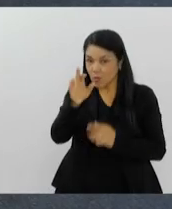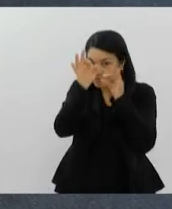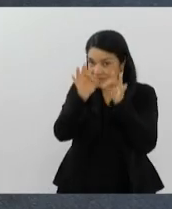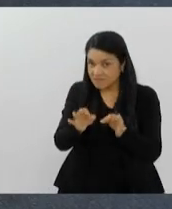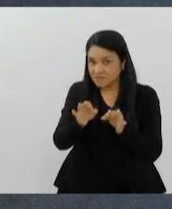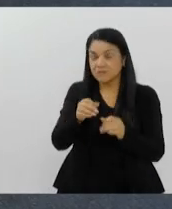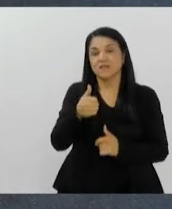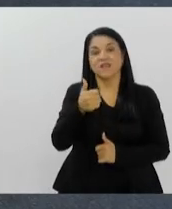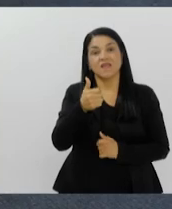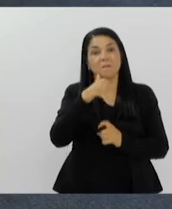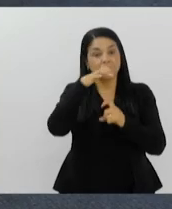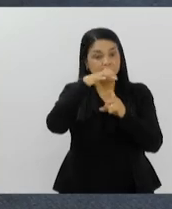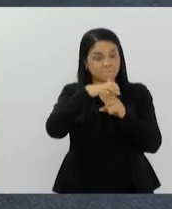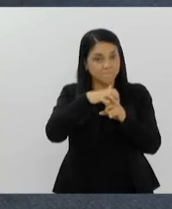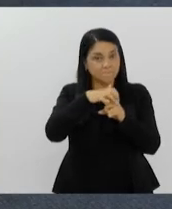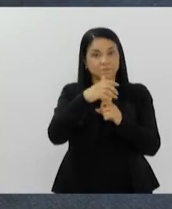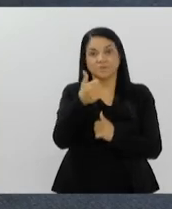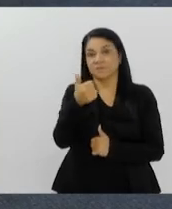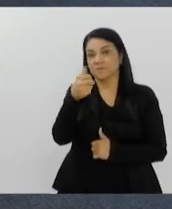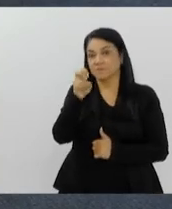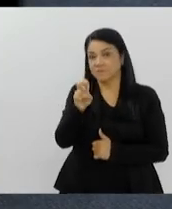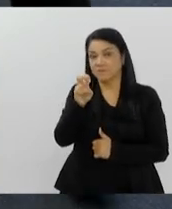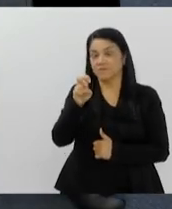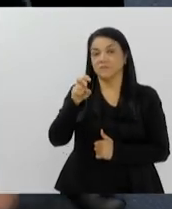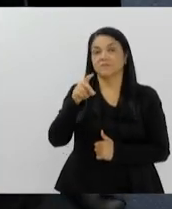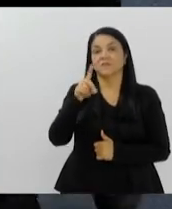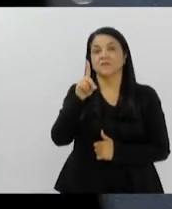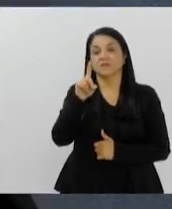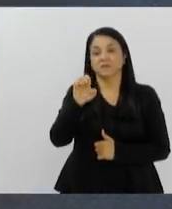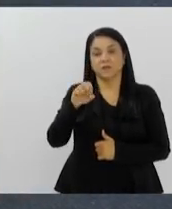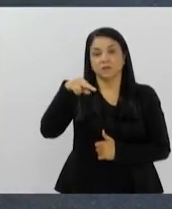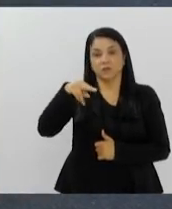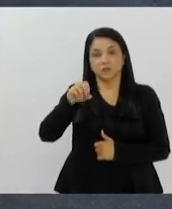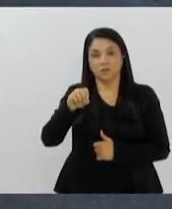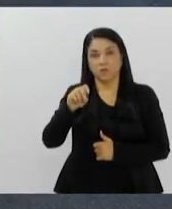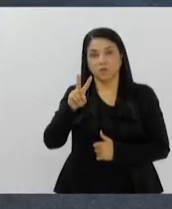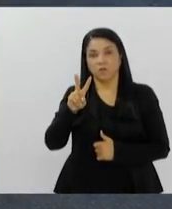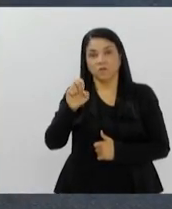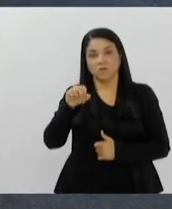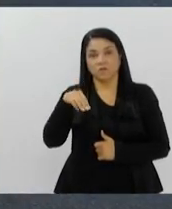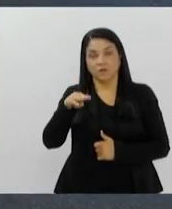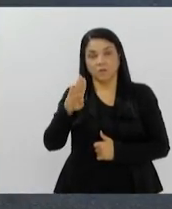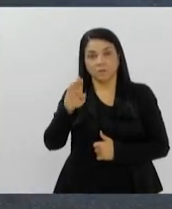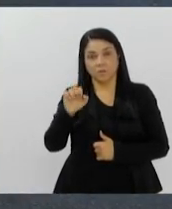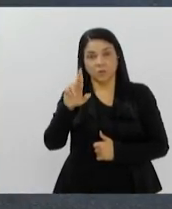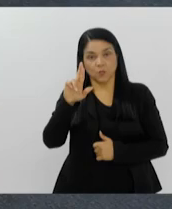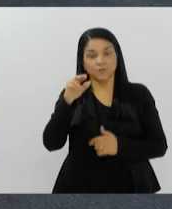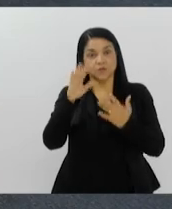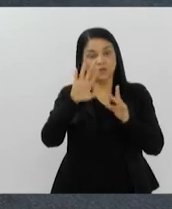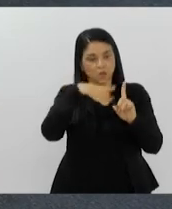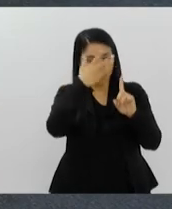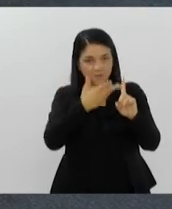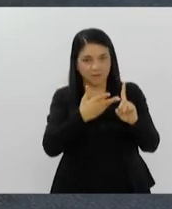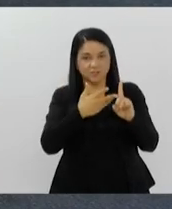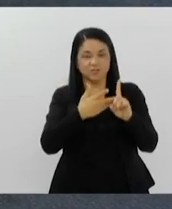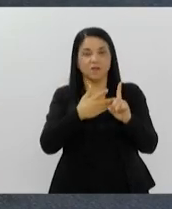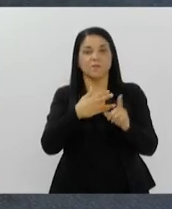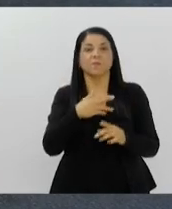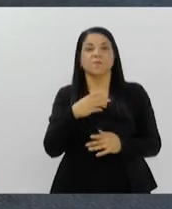Novembro, em homenagem à Proclamação da República. E